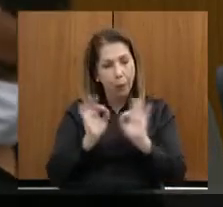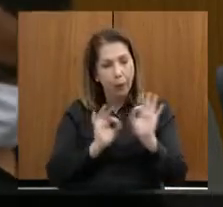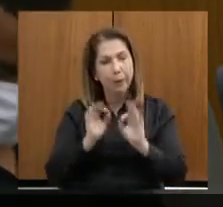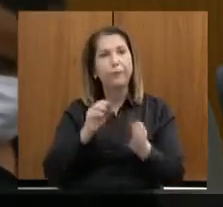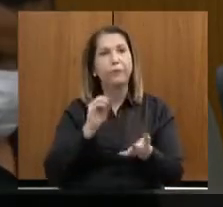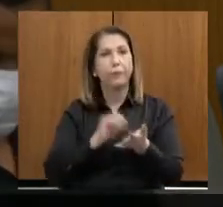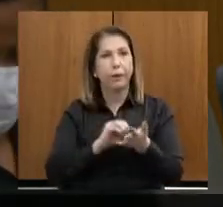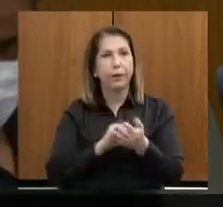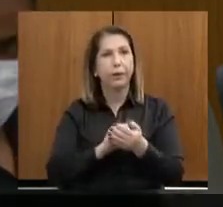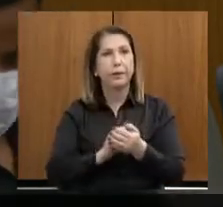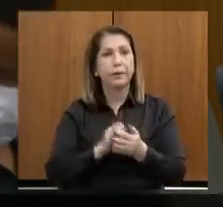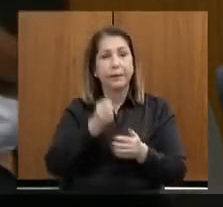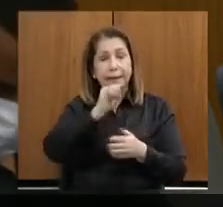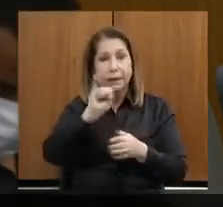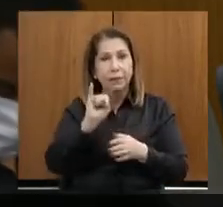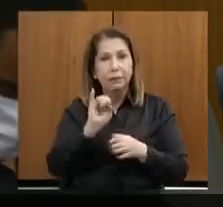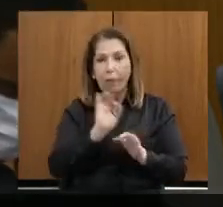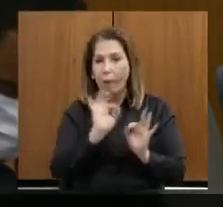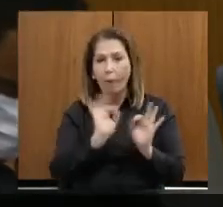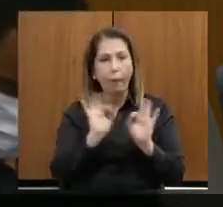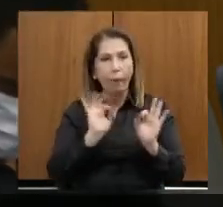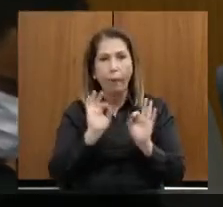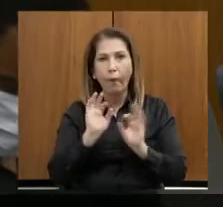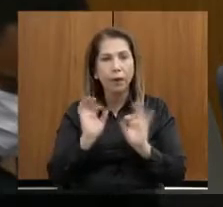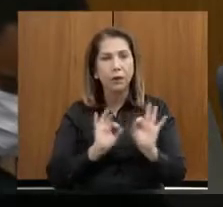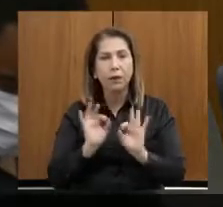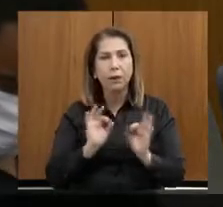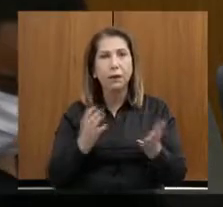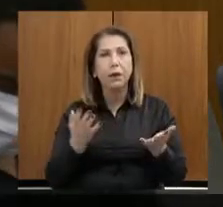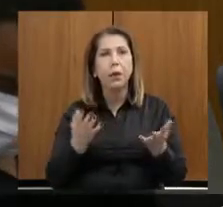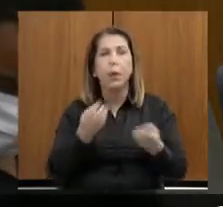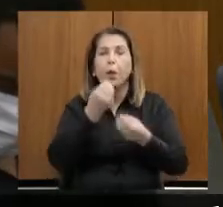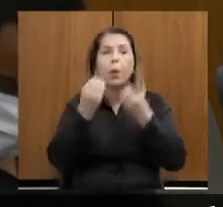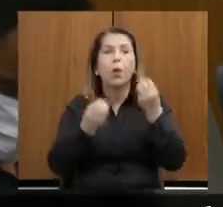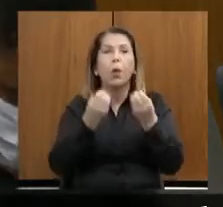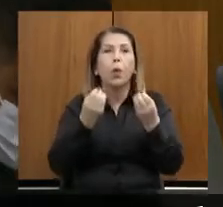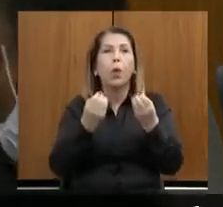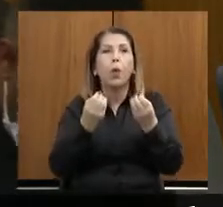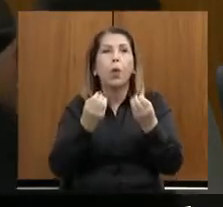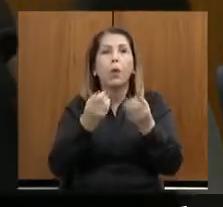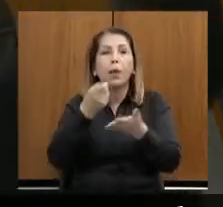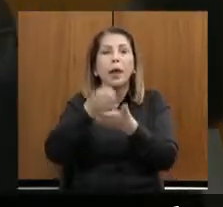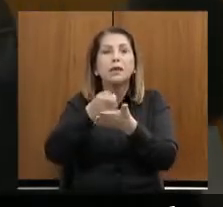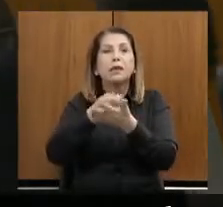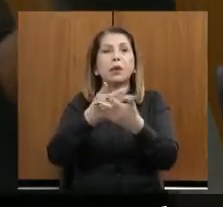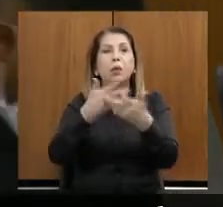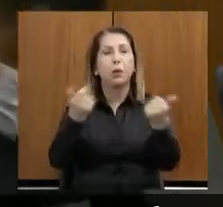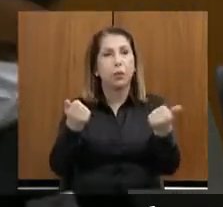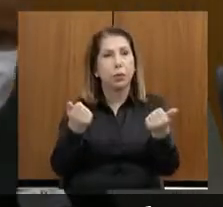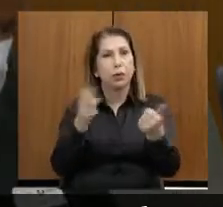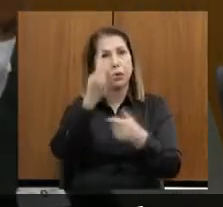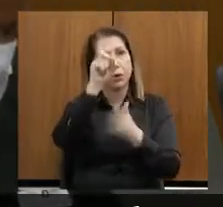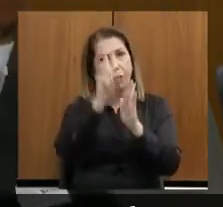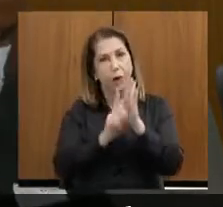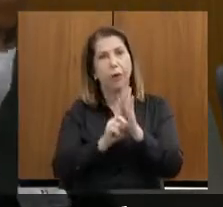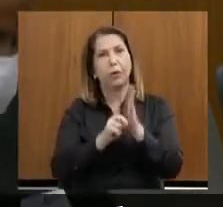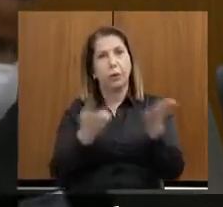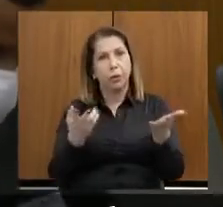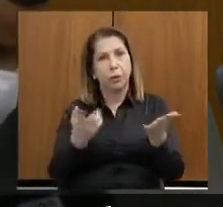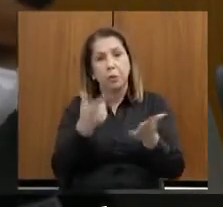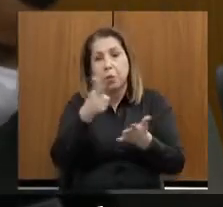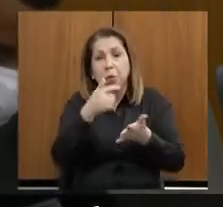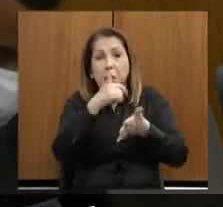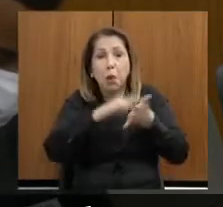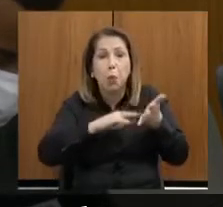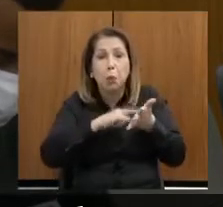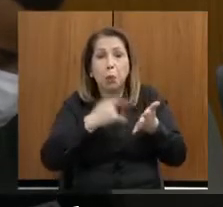se não passarmos a fazer isso como é que nós vamos chegar ele seja alguma coisa se você não